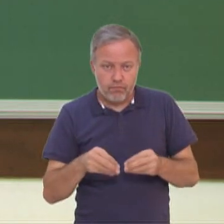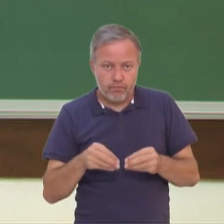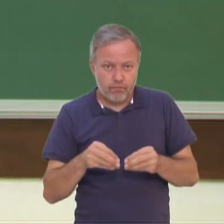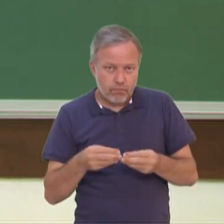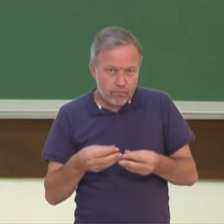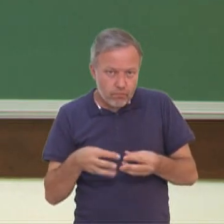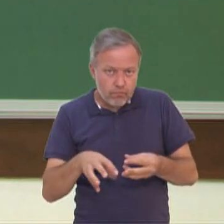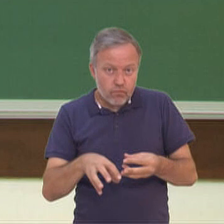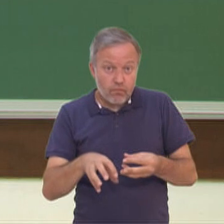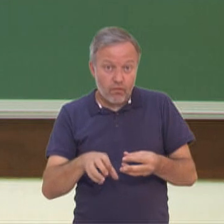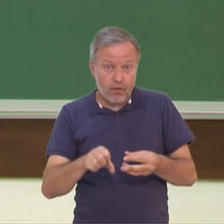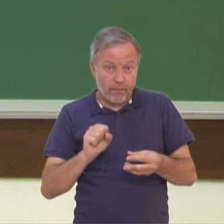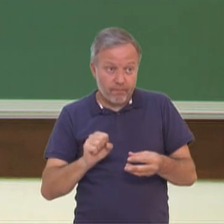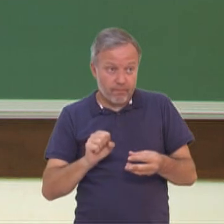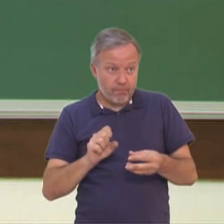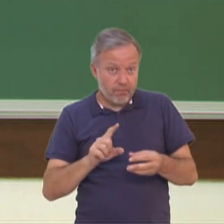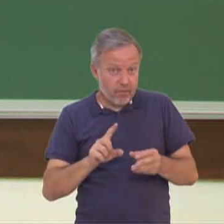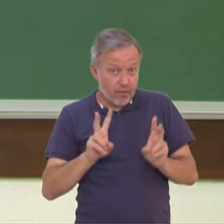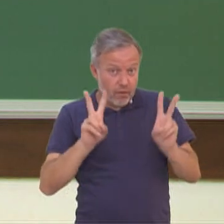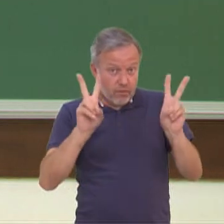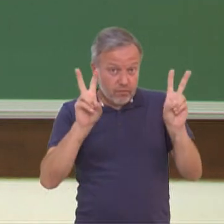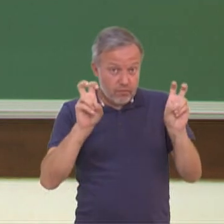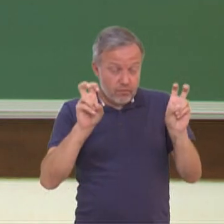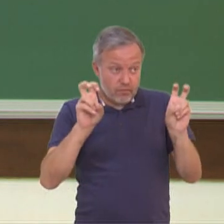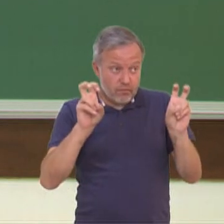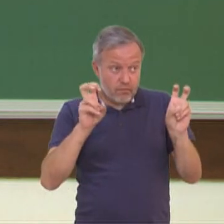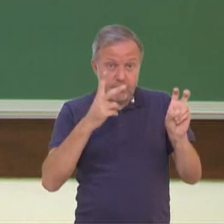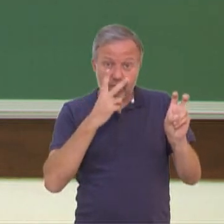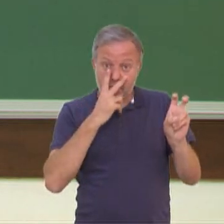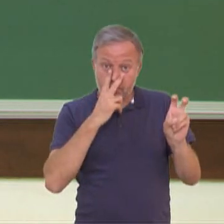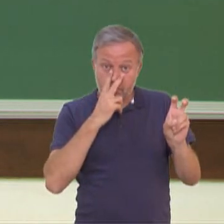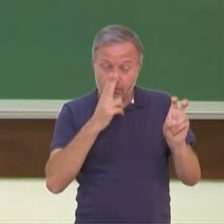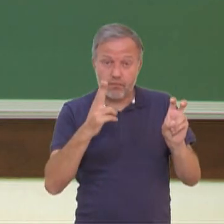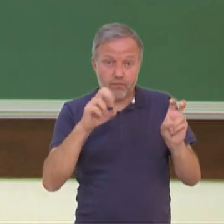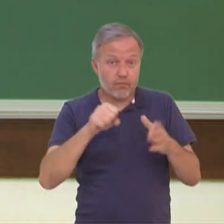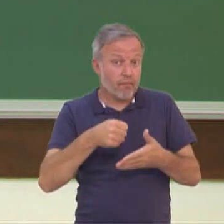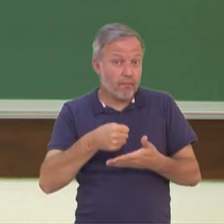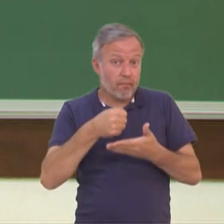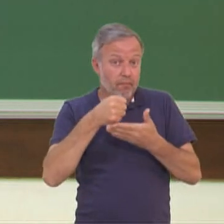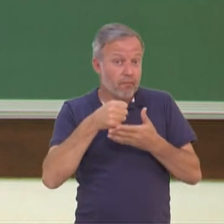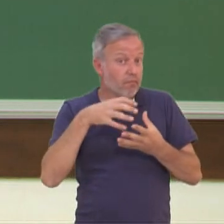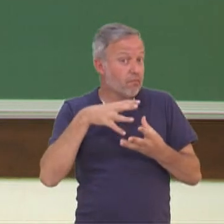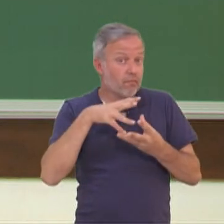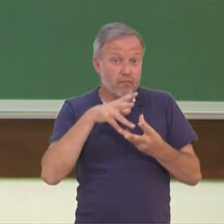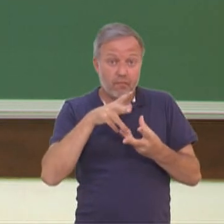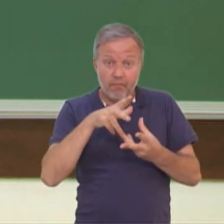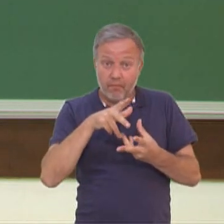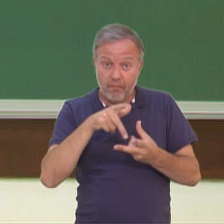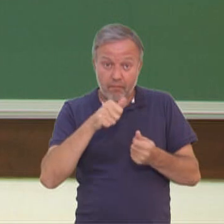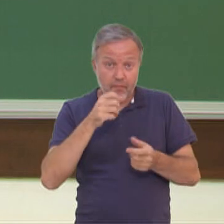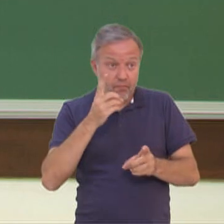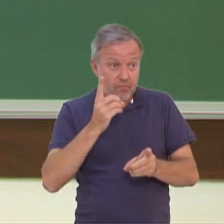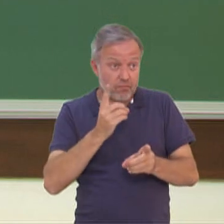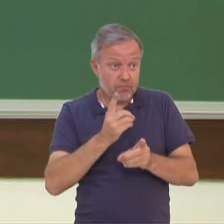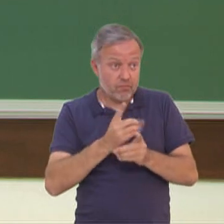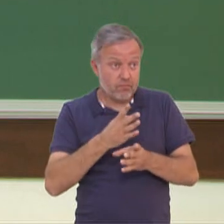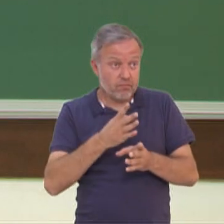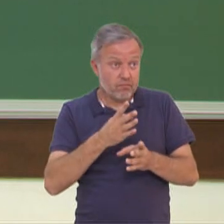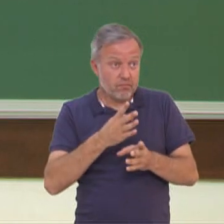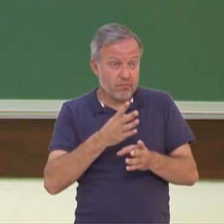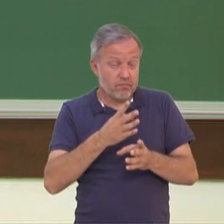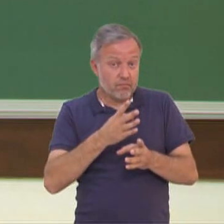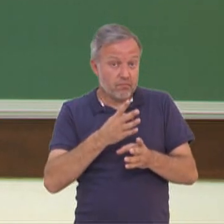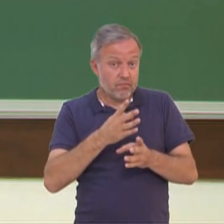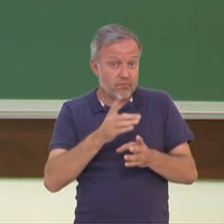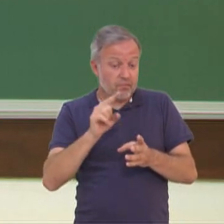aí, se você pega só o título da reportagem, você acaba achando que a salvação de todo o plástico do planeta foi descoberta. Olha lá, descoberto